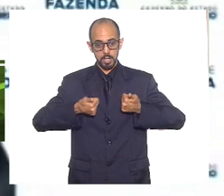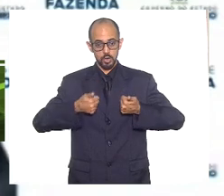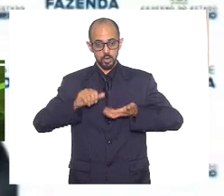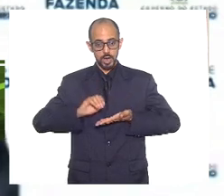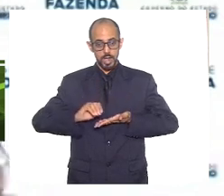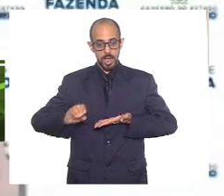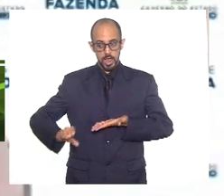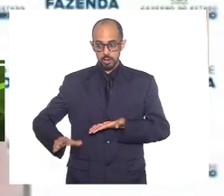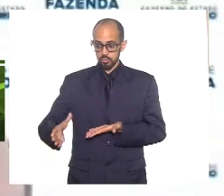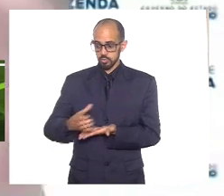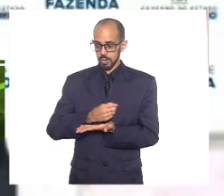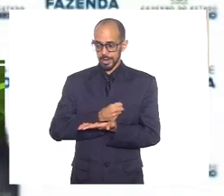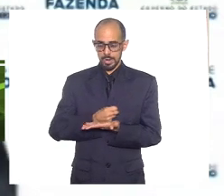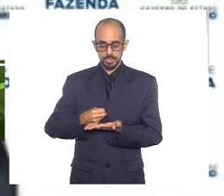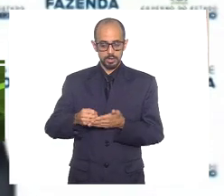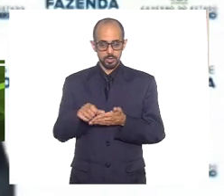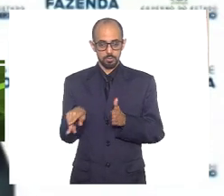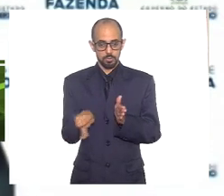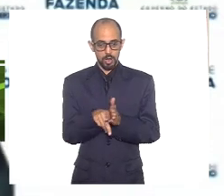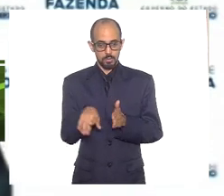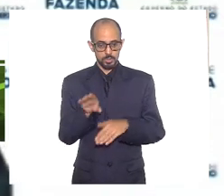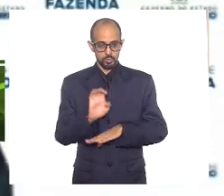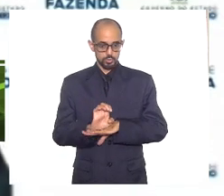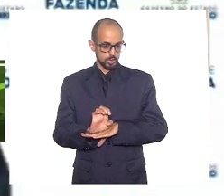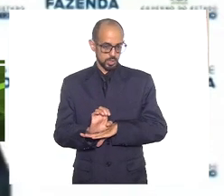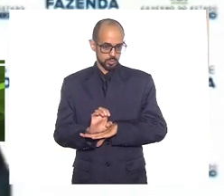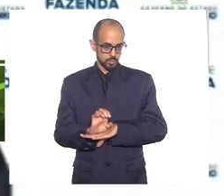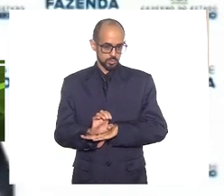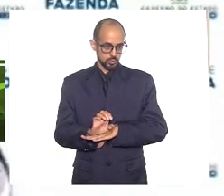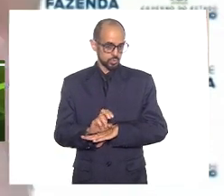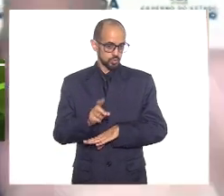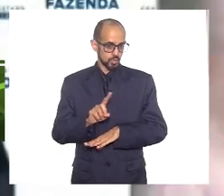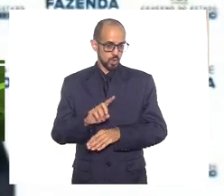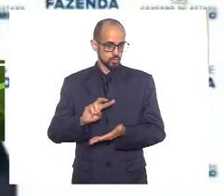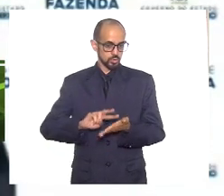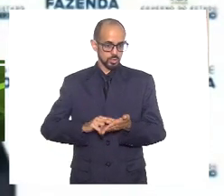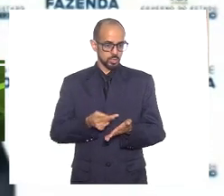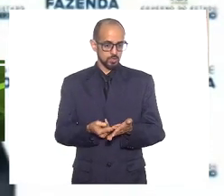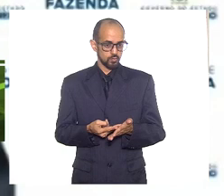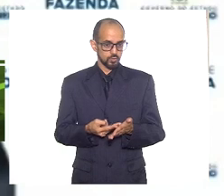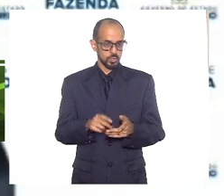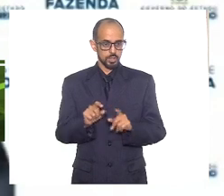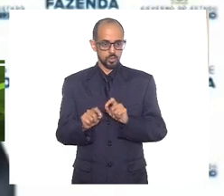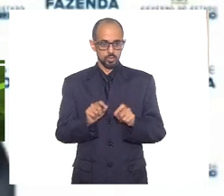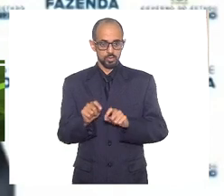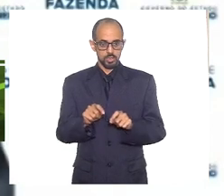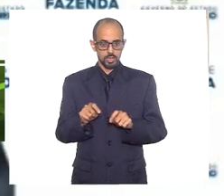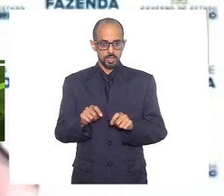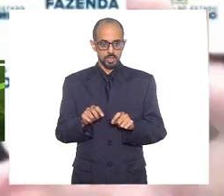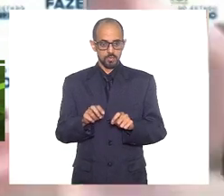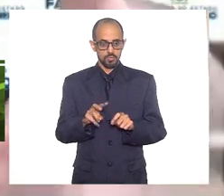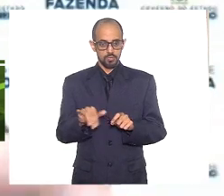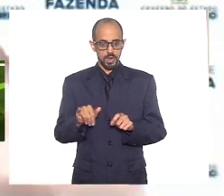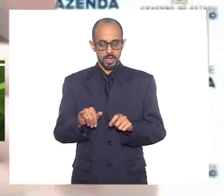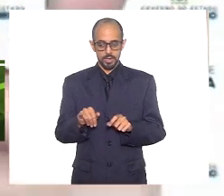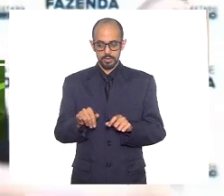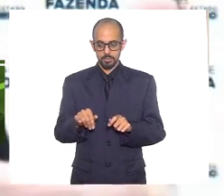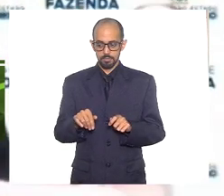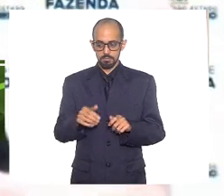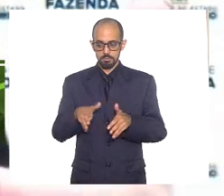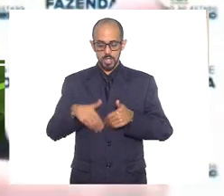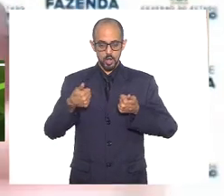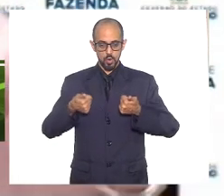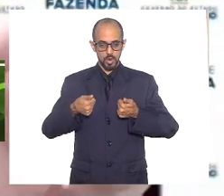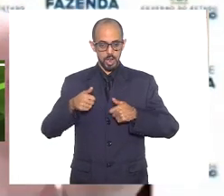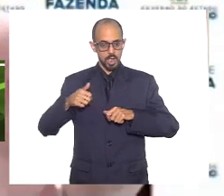Estado. E como é que isso significa que não se vá pensar numa melhoria dos servidores? Não, isso